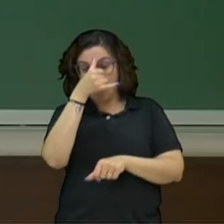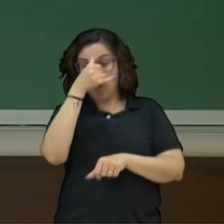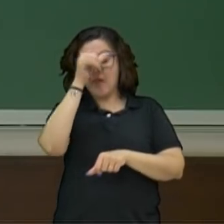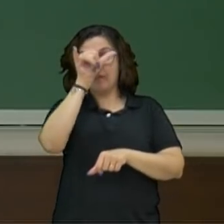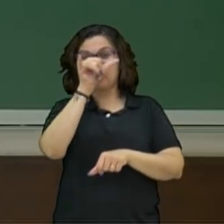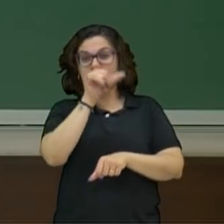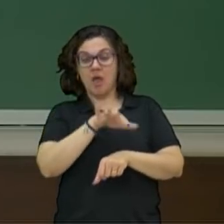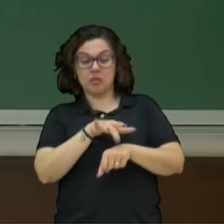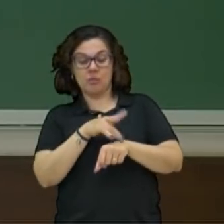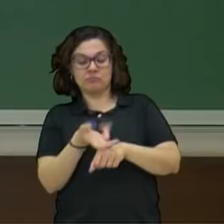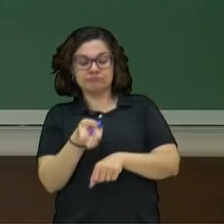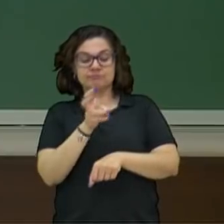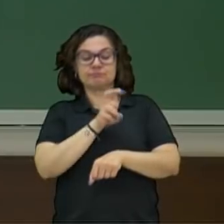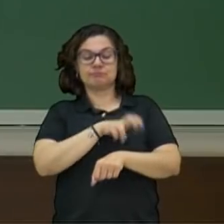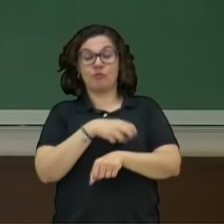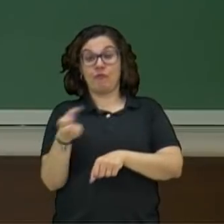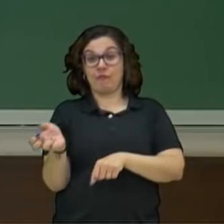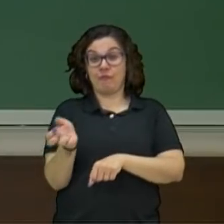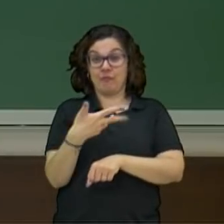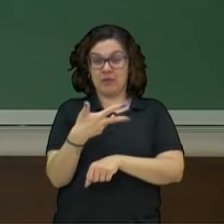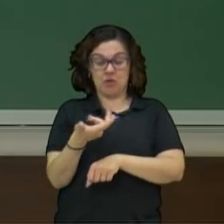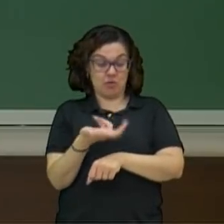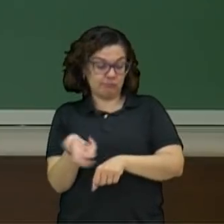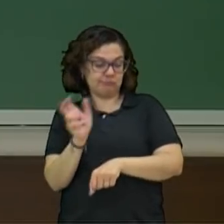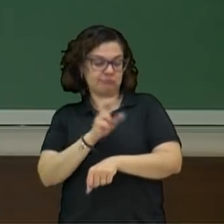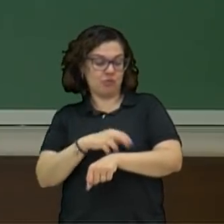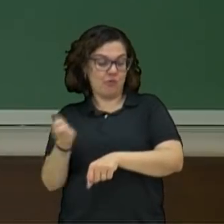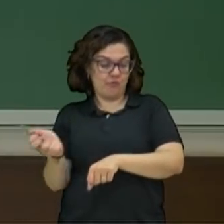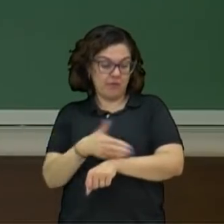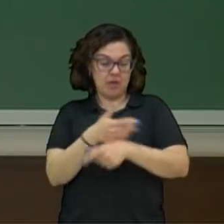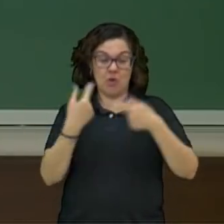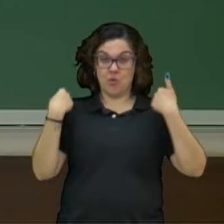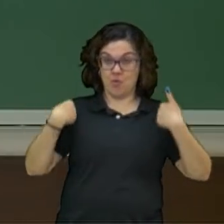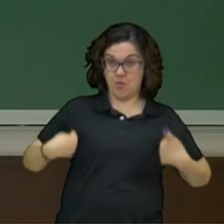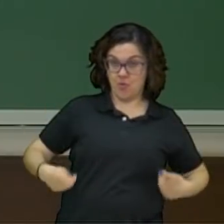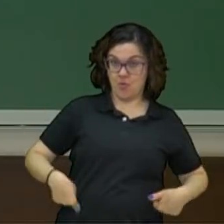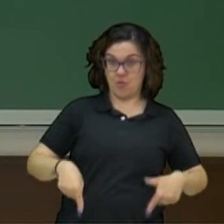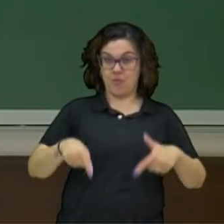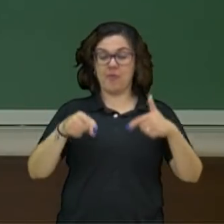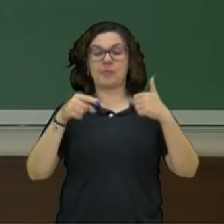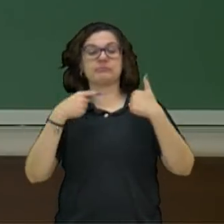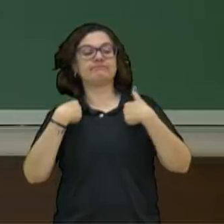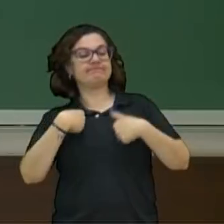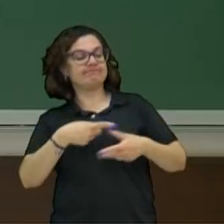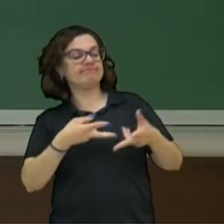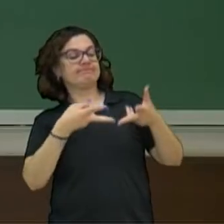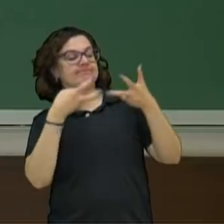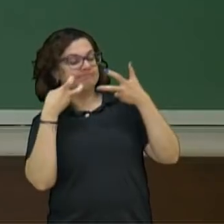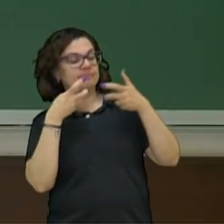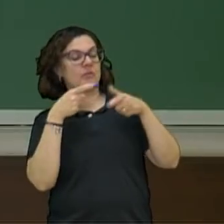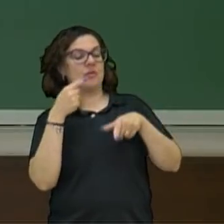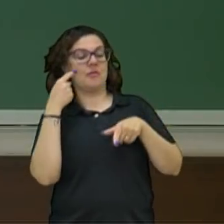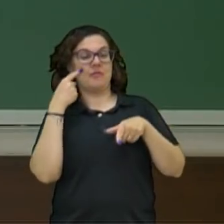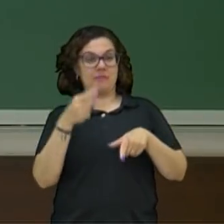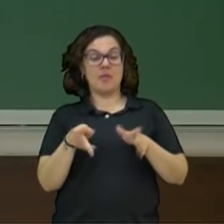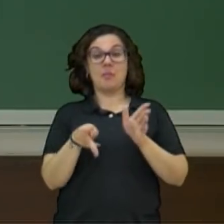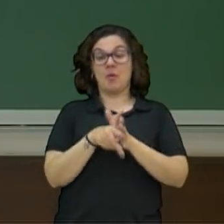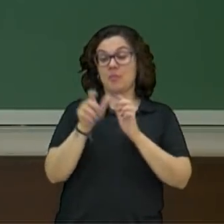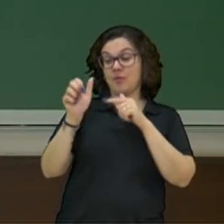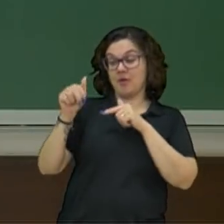da cascavel. O veneno, quando entra no corpo da pessoa, o corpo reconhece aquilo, né? É um